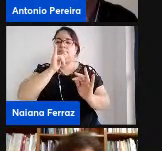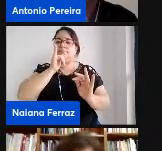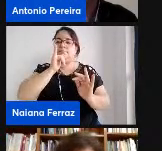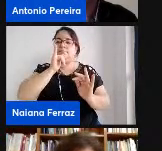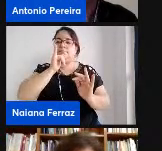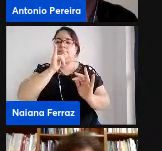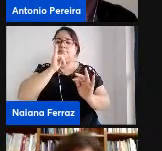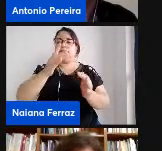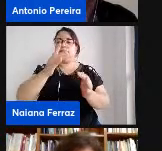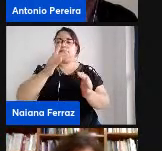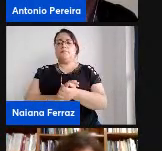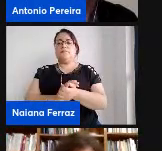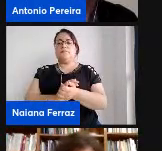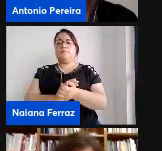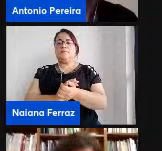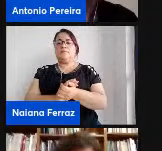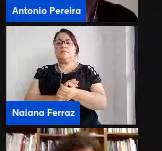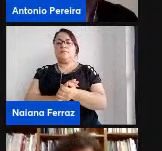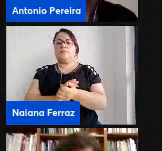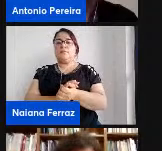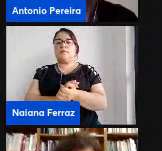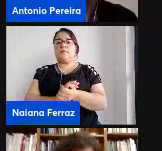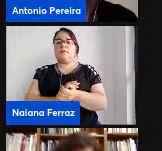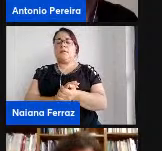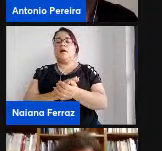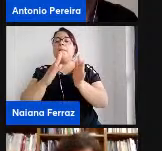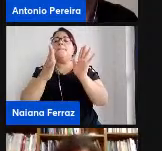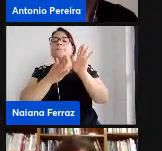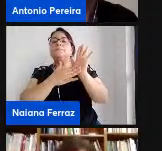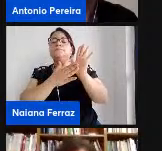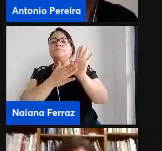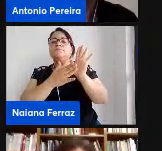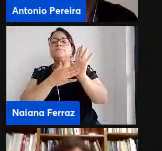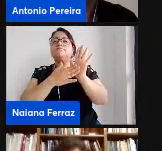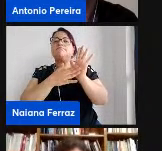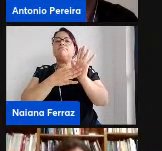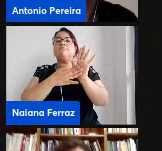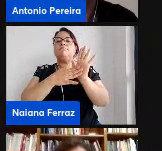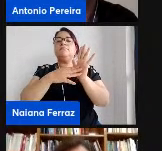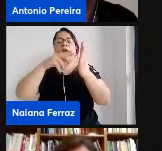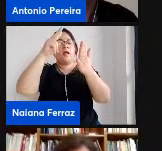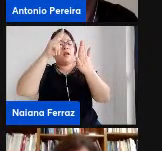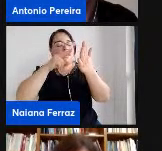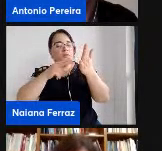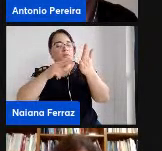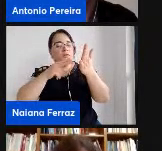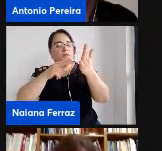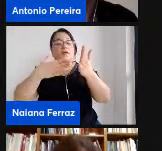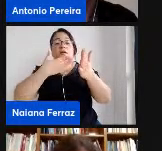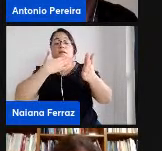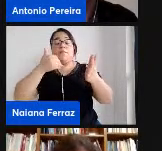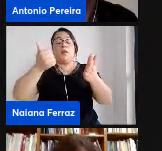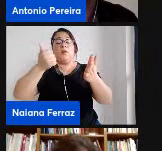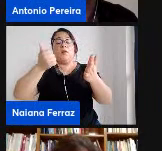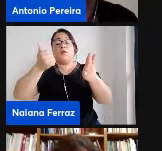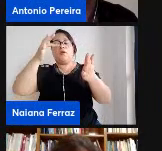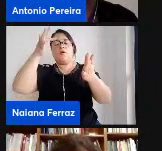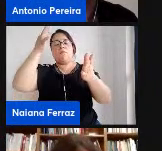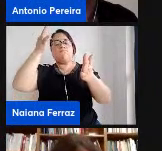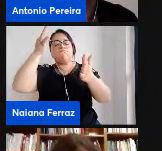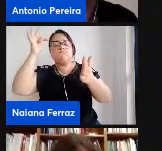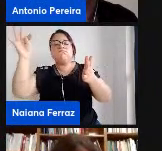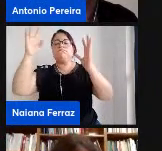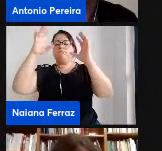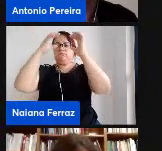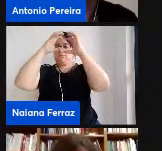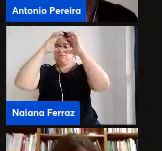a proposta de que a leitura de ficção ela melhora a teoria da mente. Né? Então, os nossos modelos internos eles